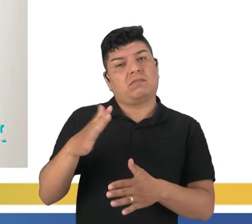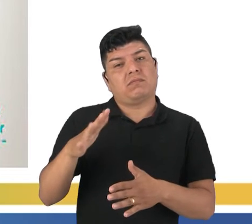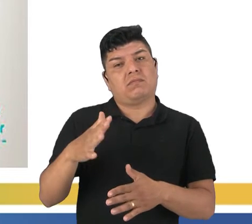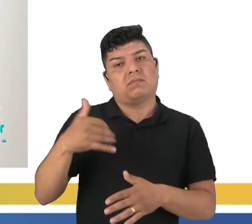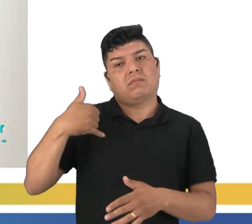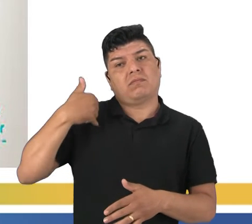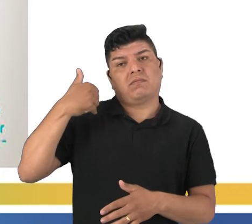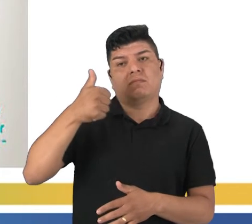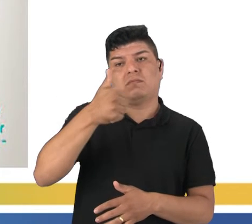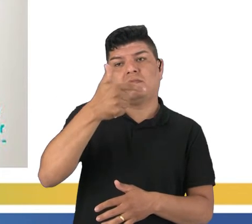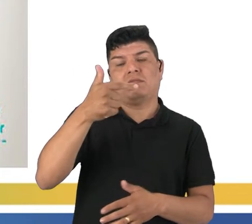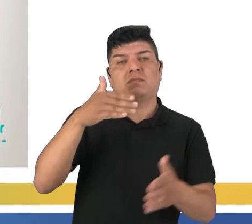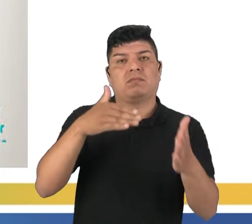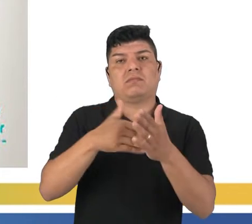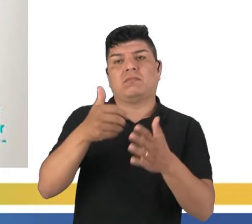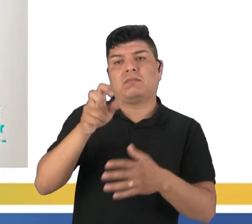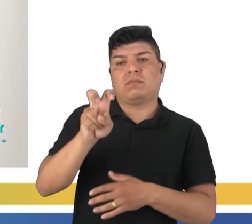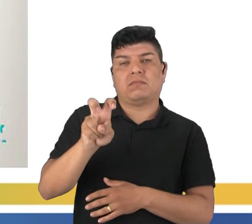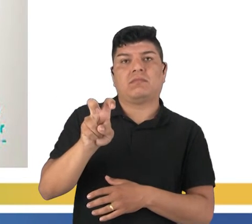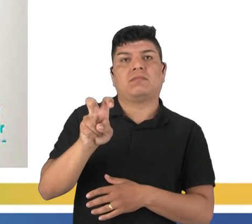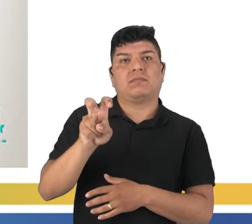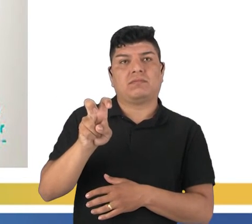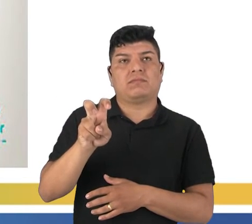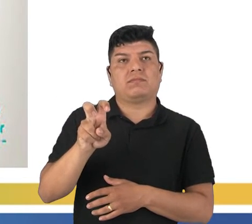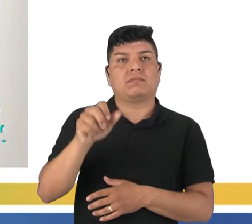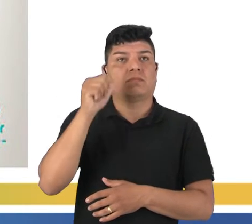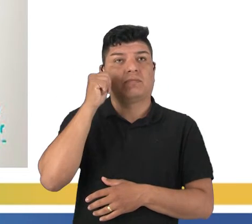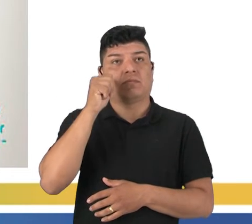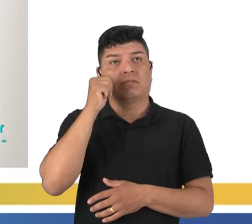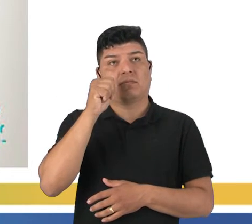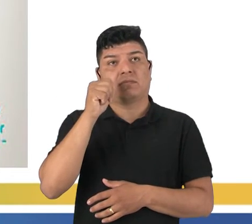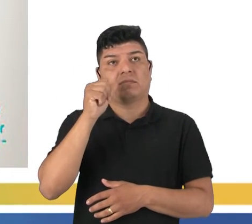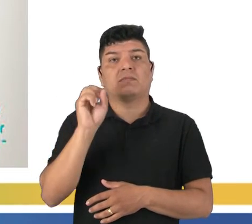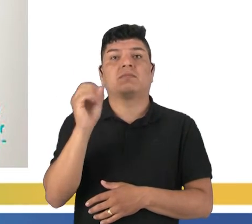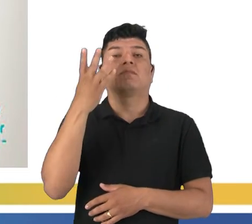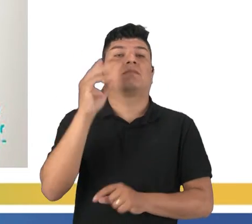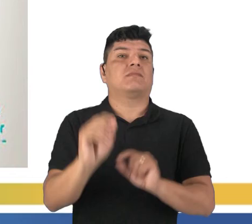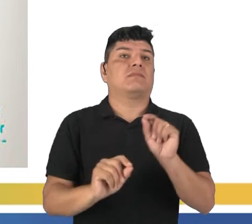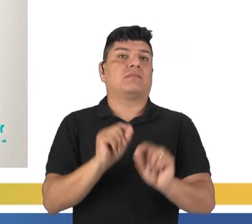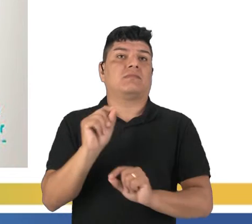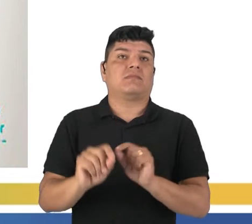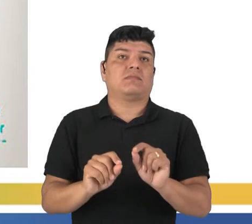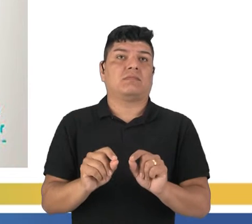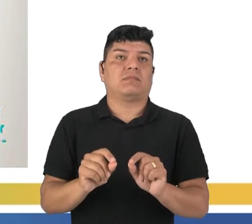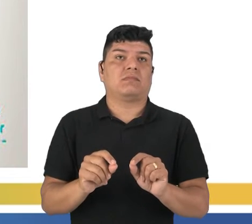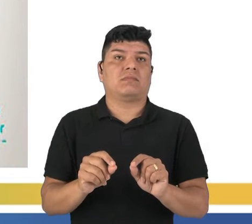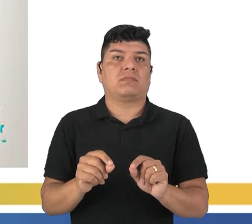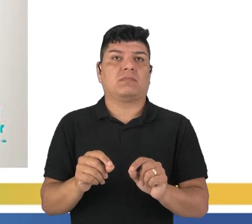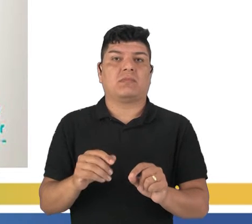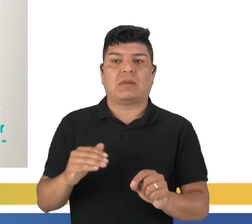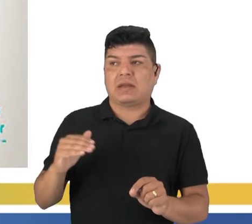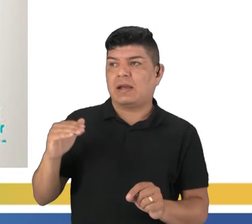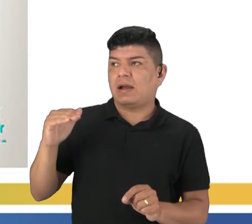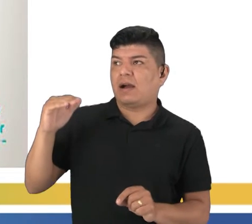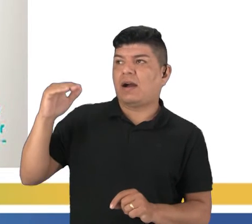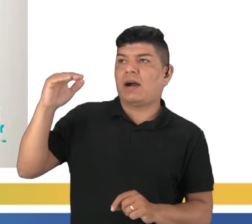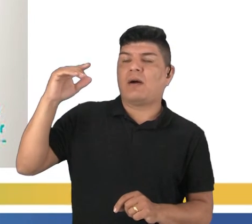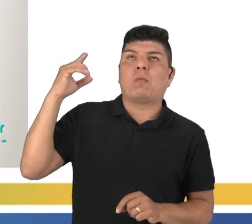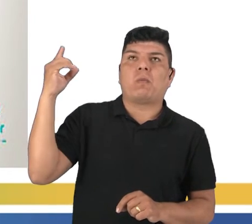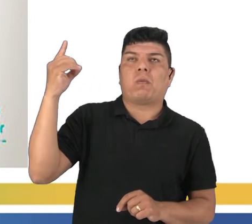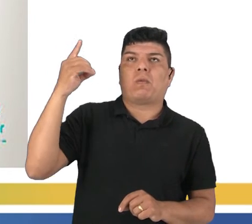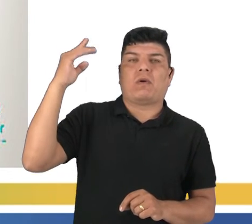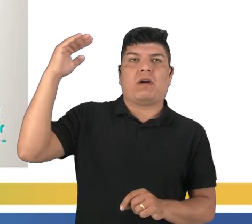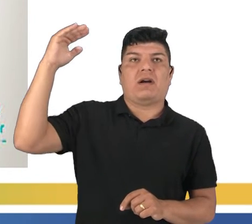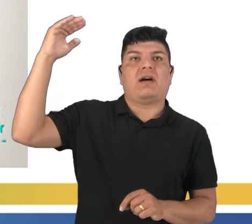de 12 a 15 anos, né? Então, nas mulheres acontece o quê? Um estirão de altura, né? As mulheres